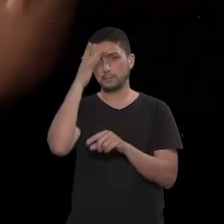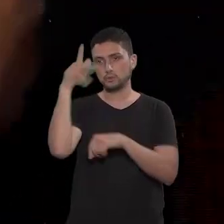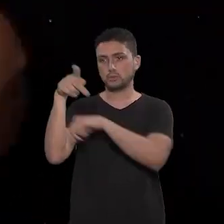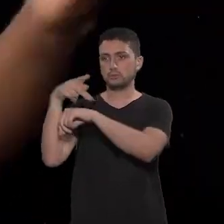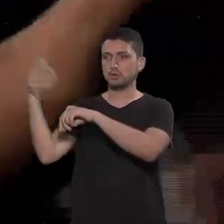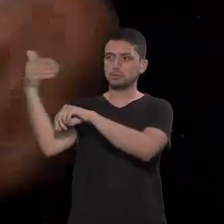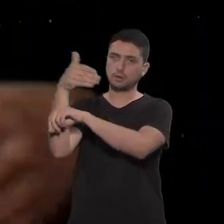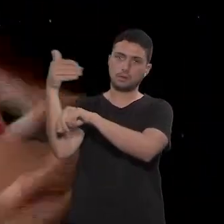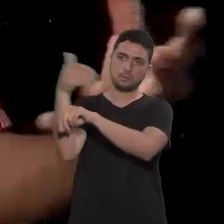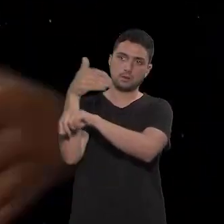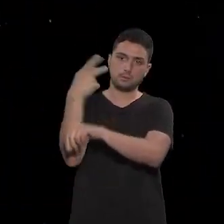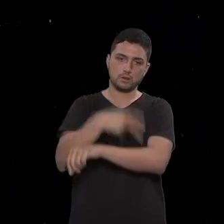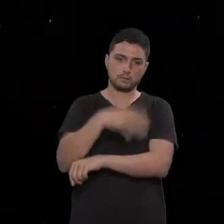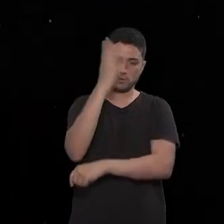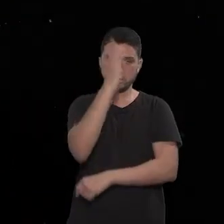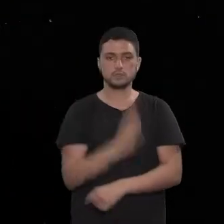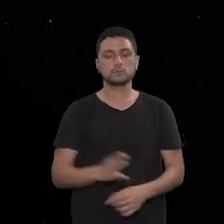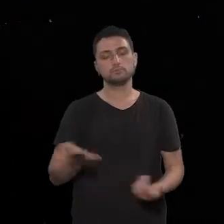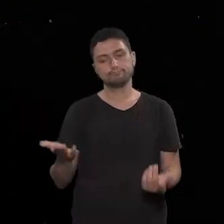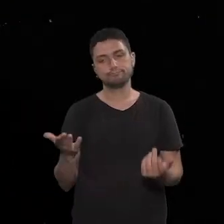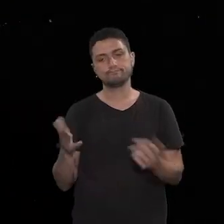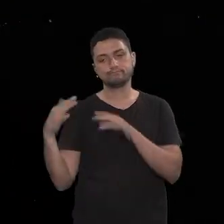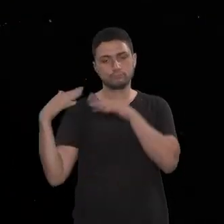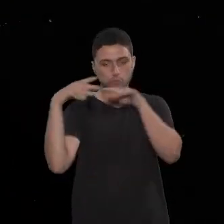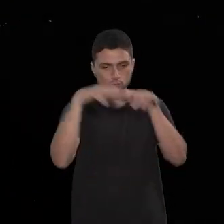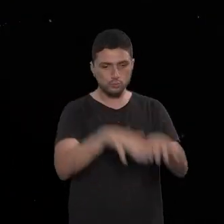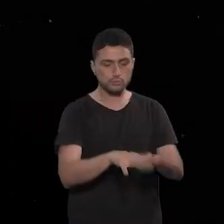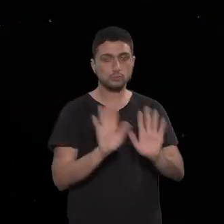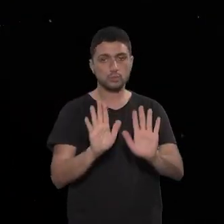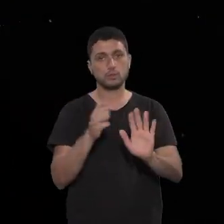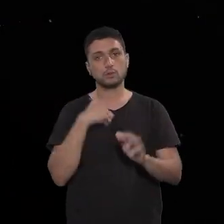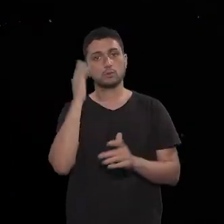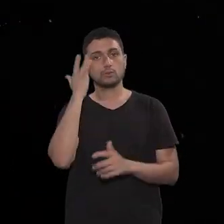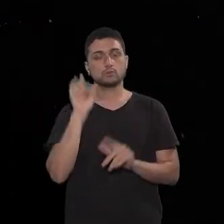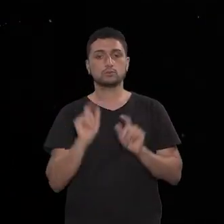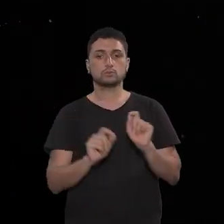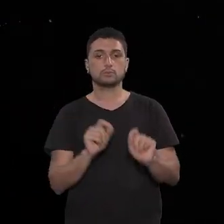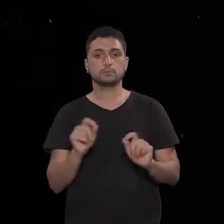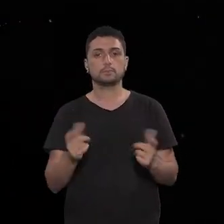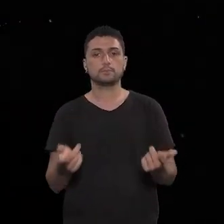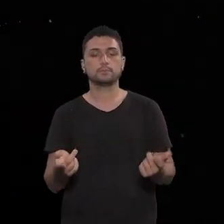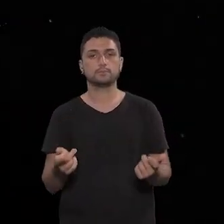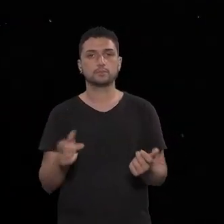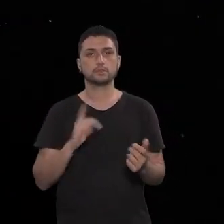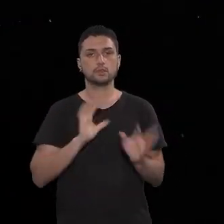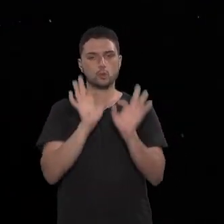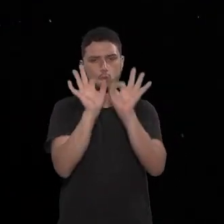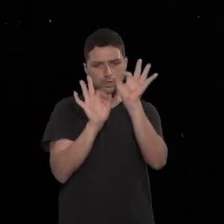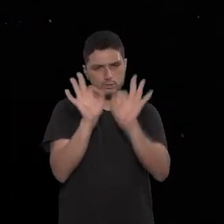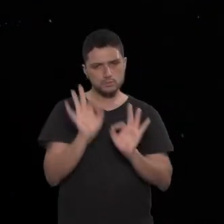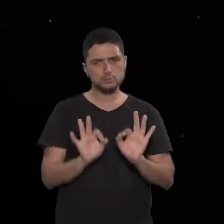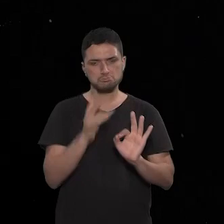dos imigrantes. Exatamente, dos imigrantes também. E acabam... Mas, assim, eu acho que tem uma